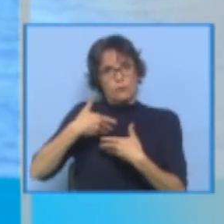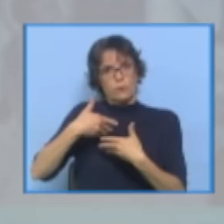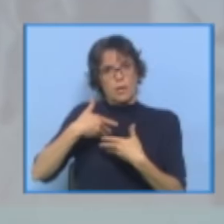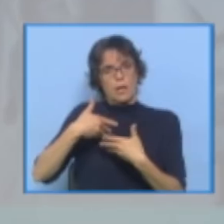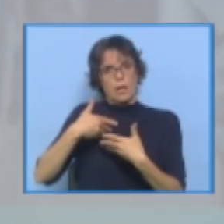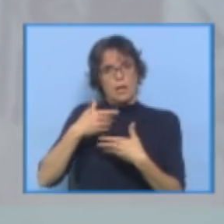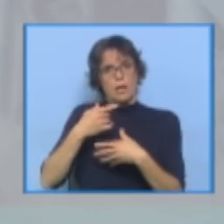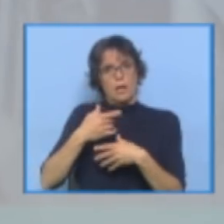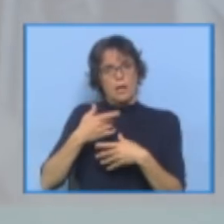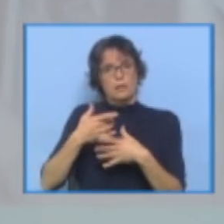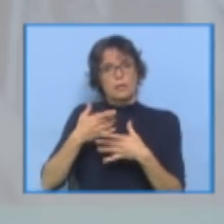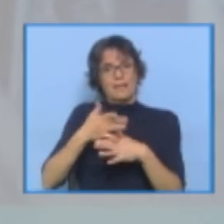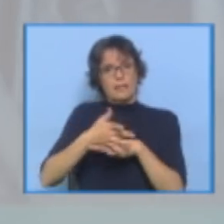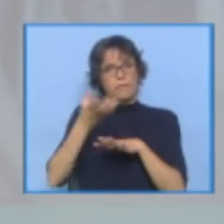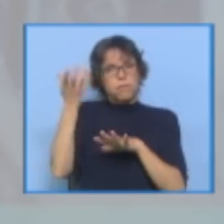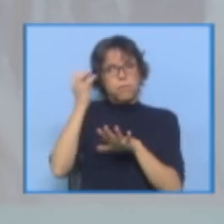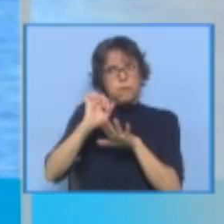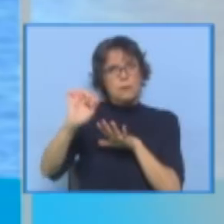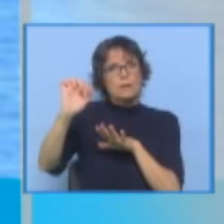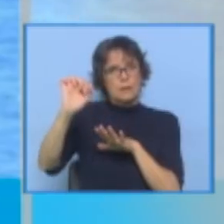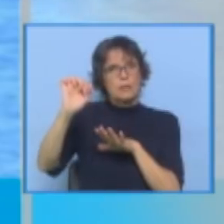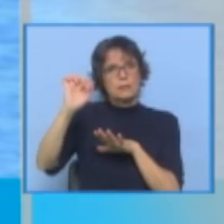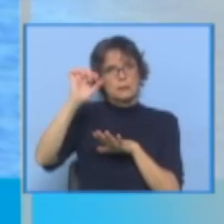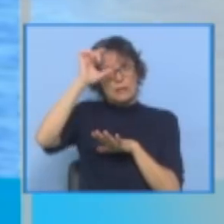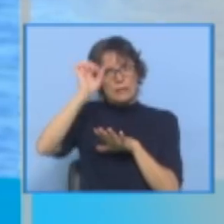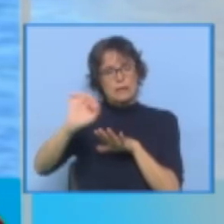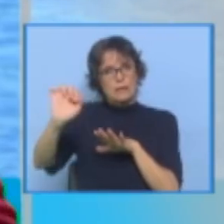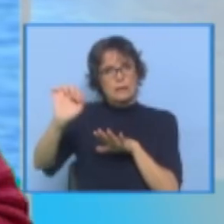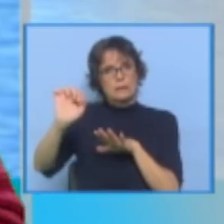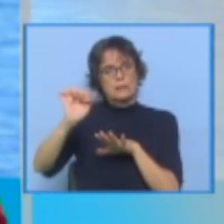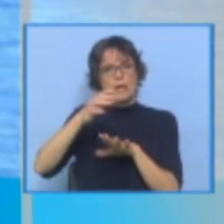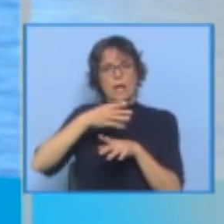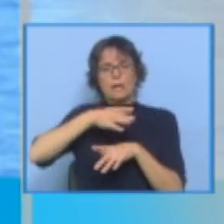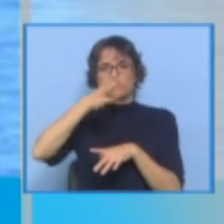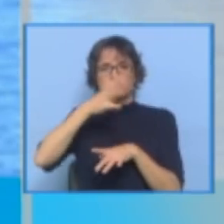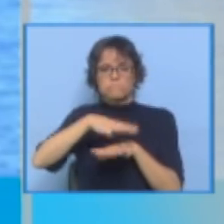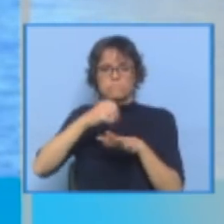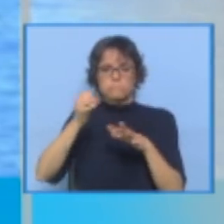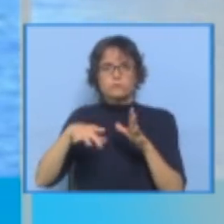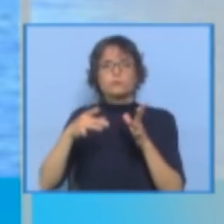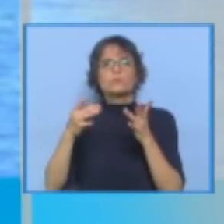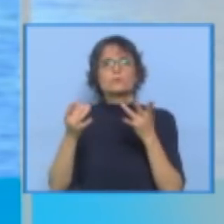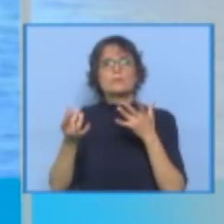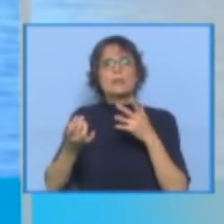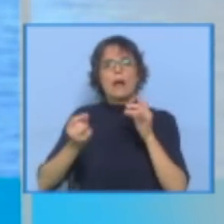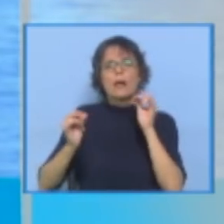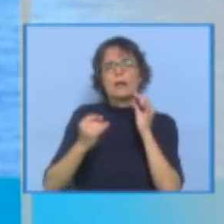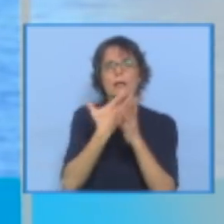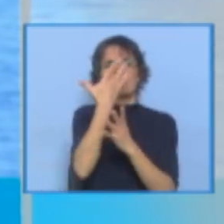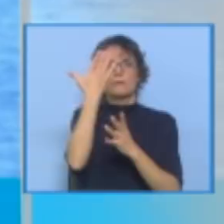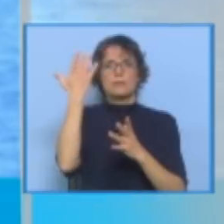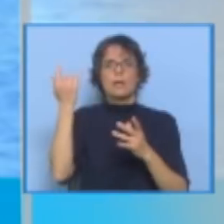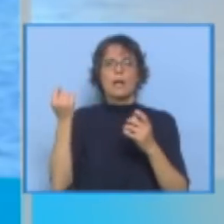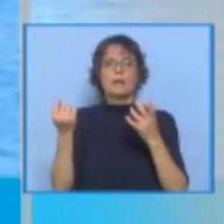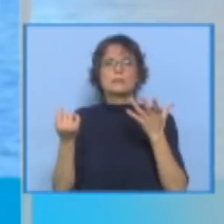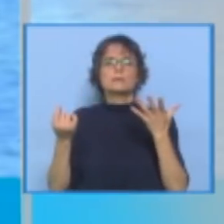rica, sobre toda a enorme criatividade da música, justamente na Semana da Paixão. Os réquiems, o